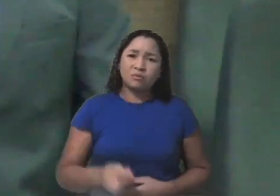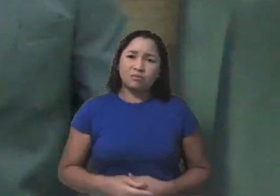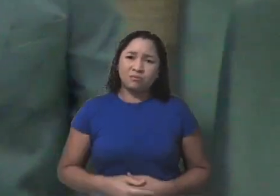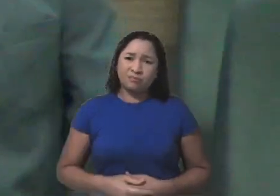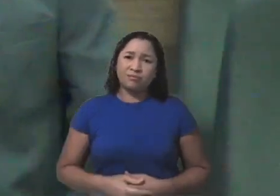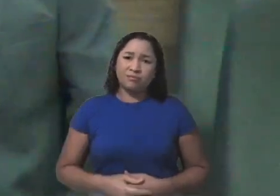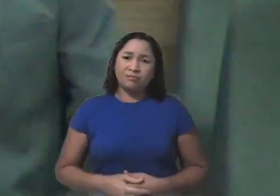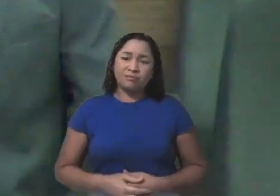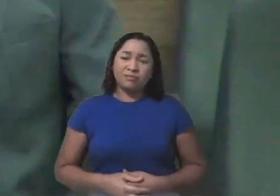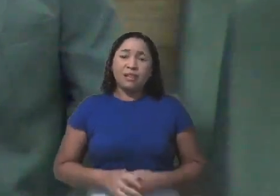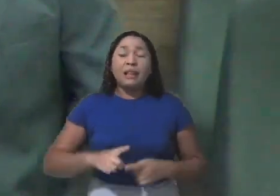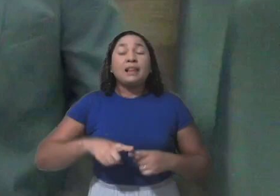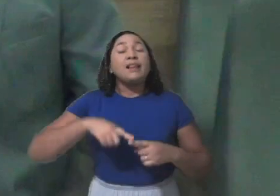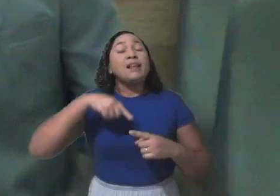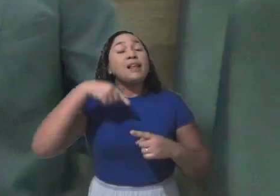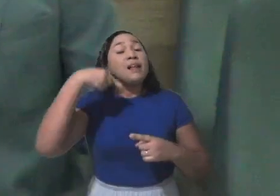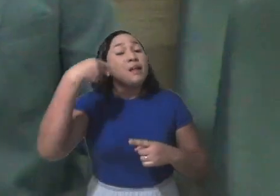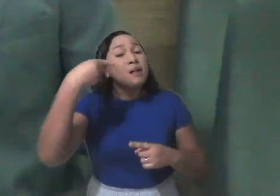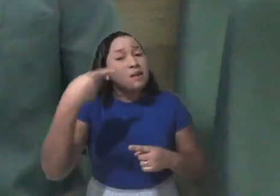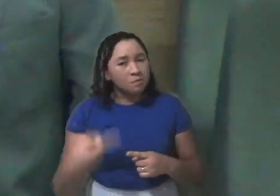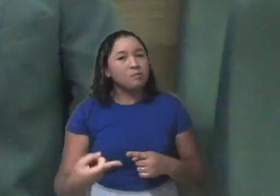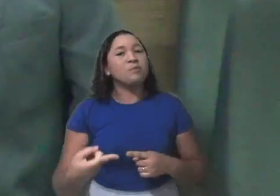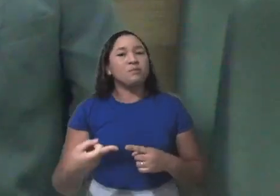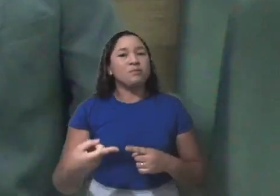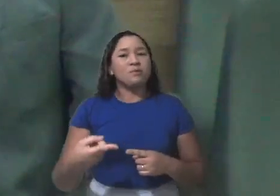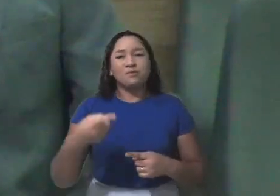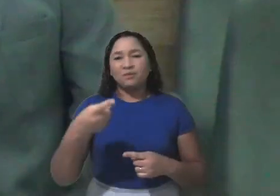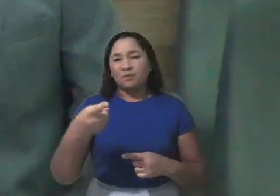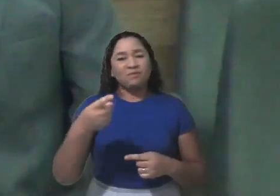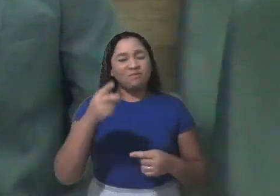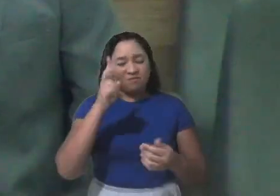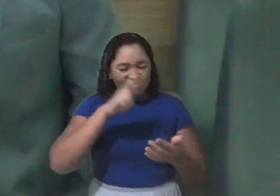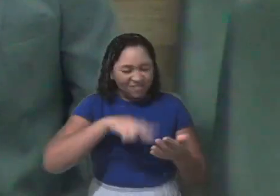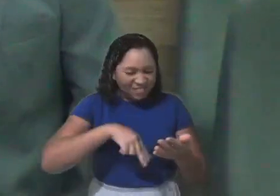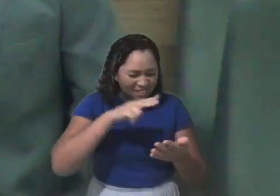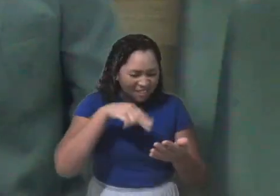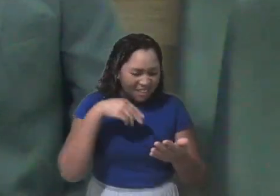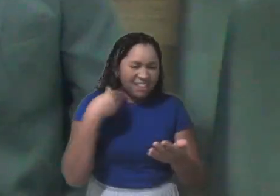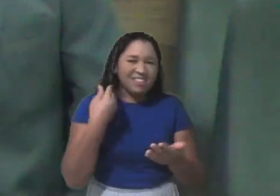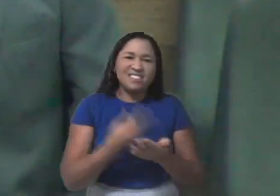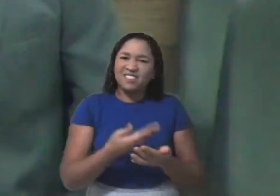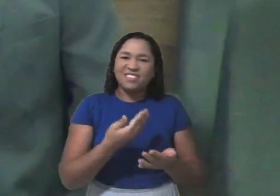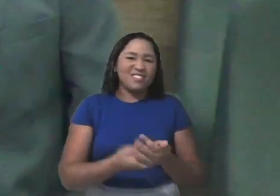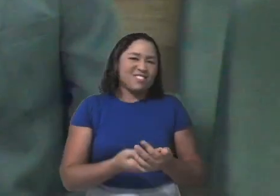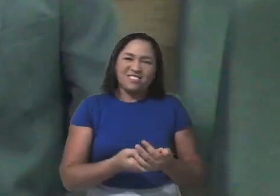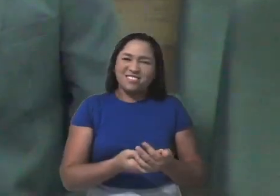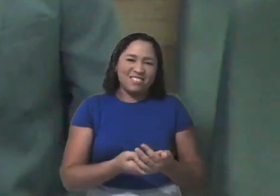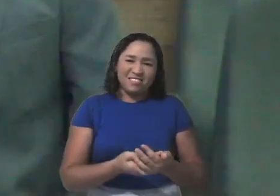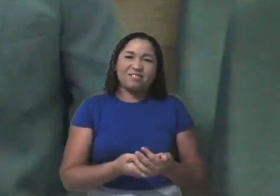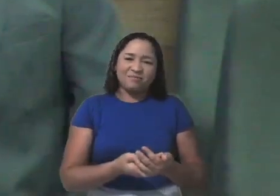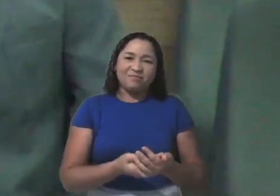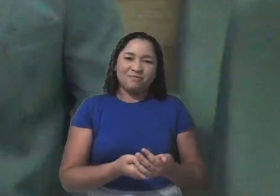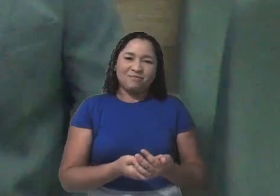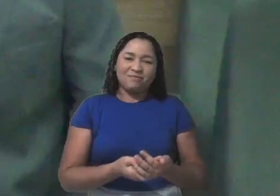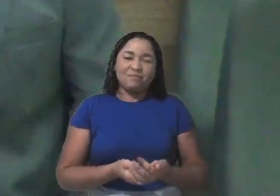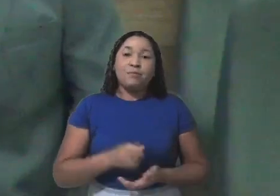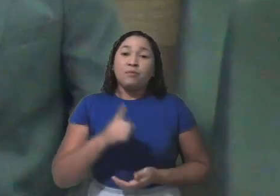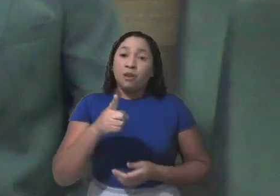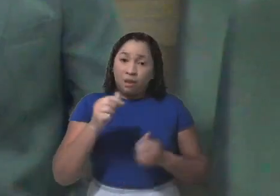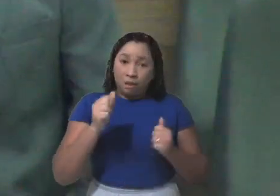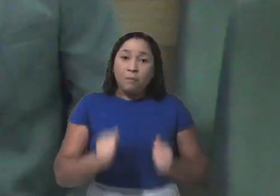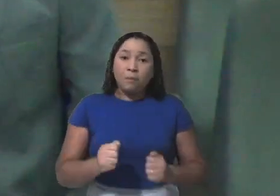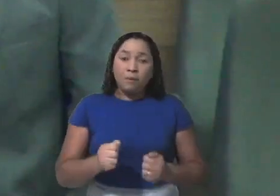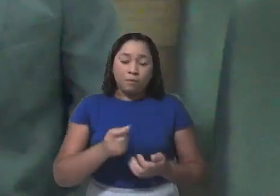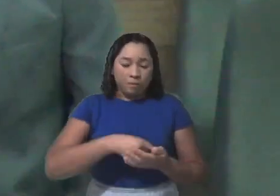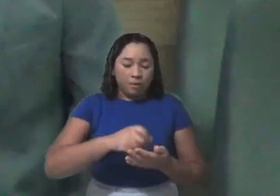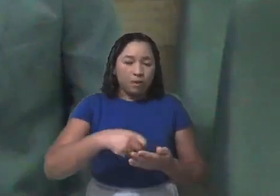após você partir para as coisas futuras. Se eu fosse você, eu anotava esse versículo e toda vez que eu